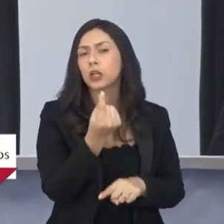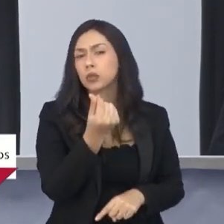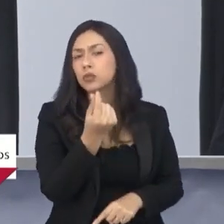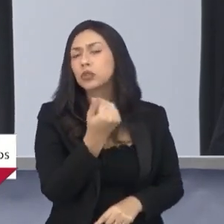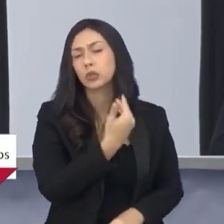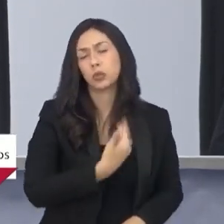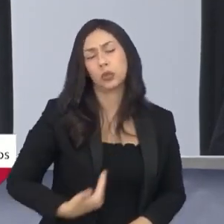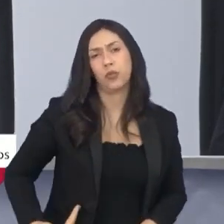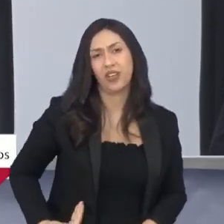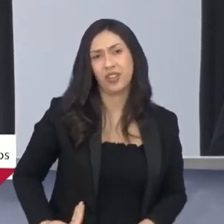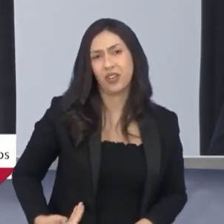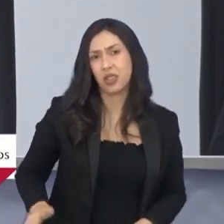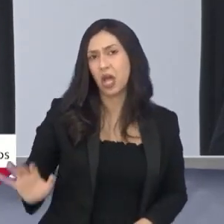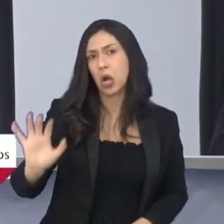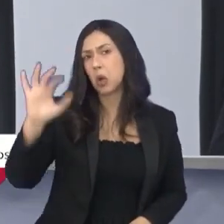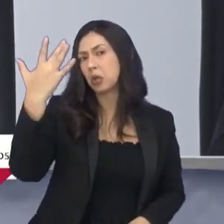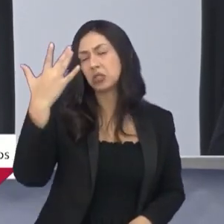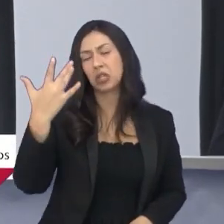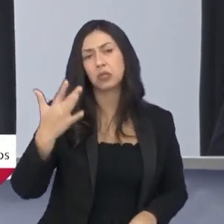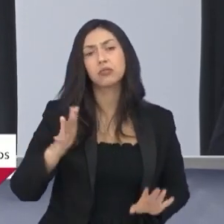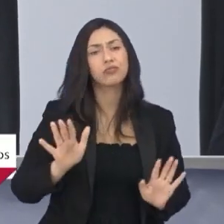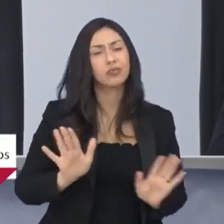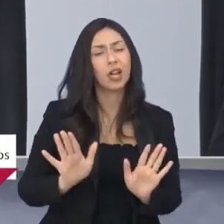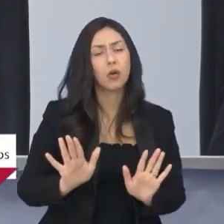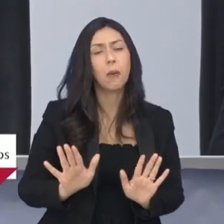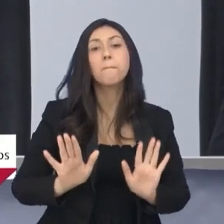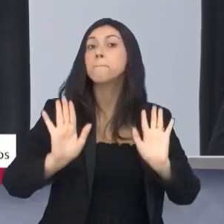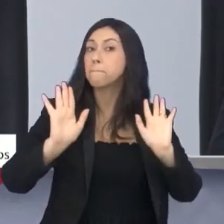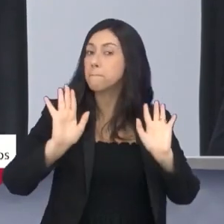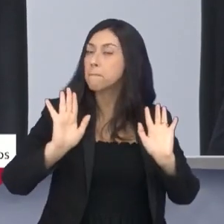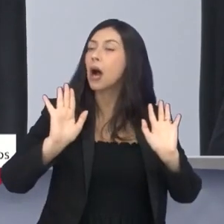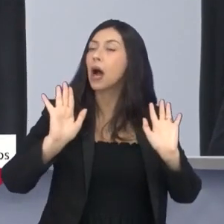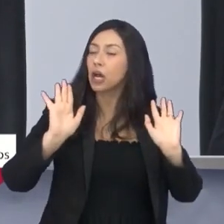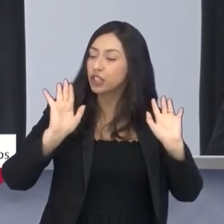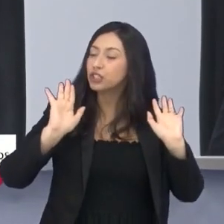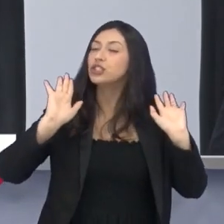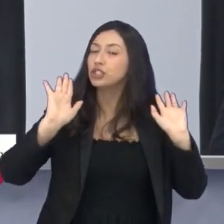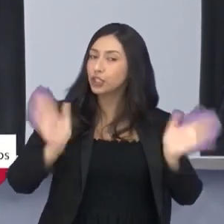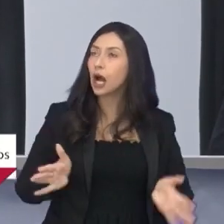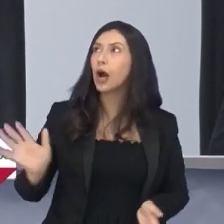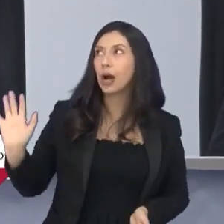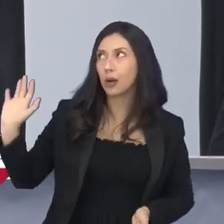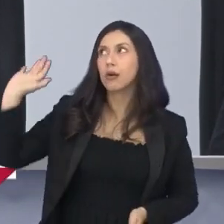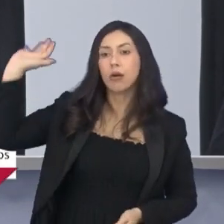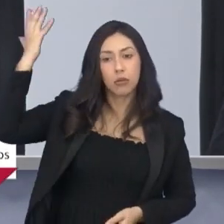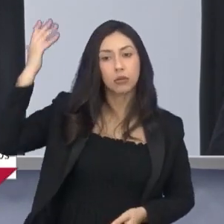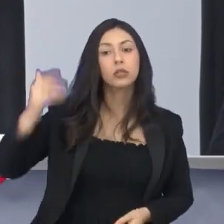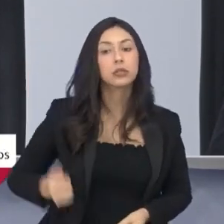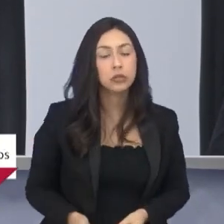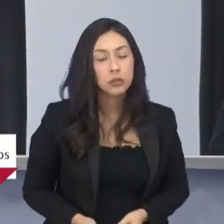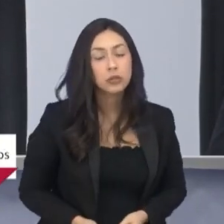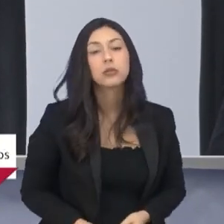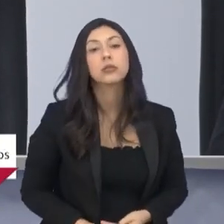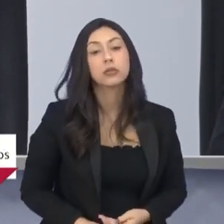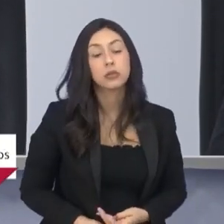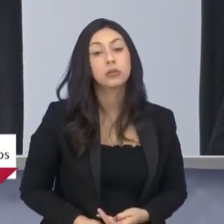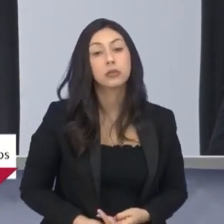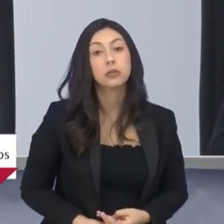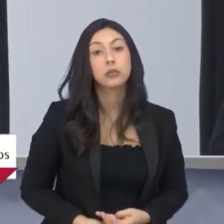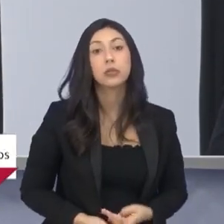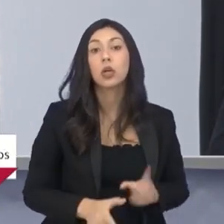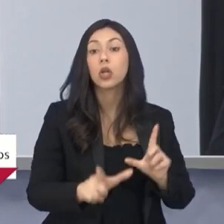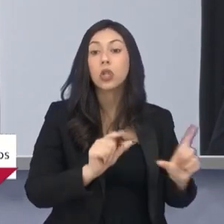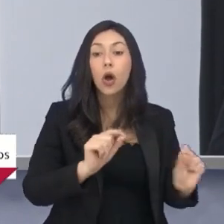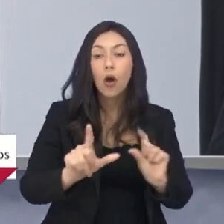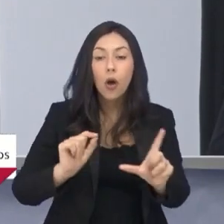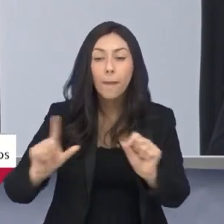digo que isso está acontecendo Eu já vi acontecer né e e as opções